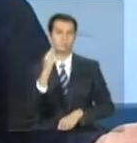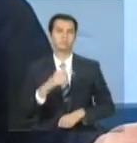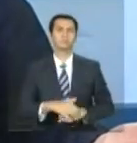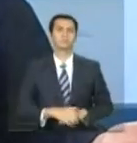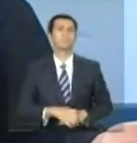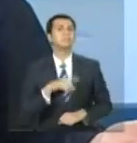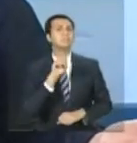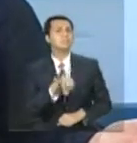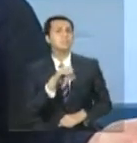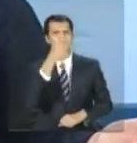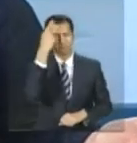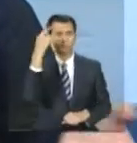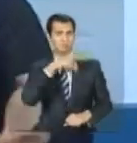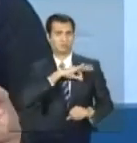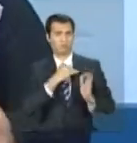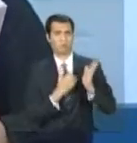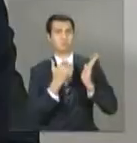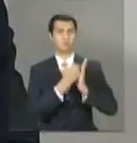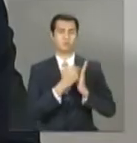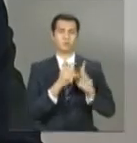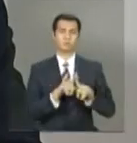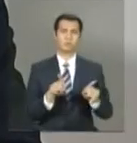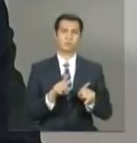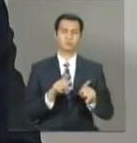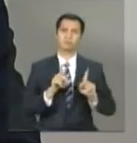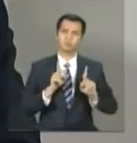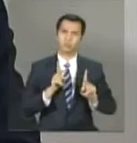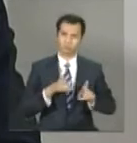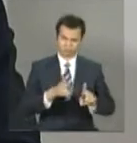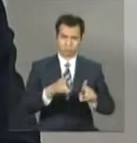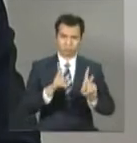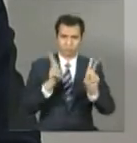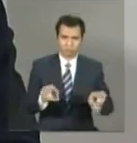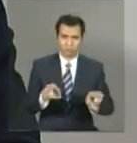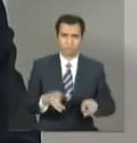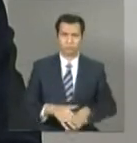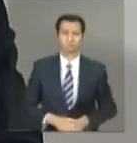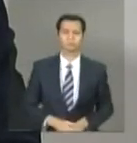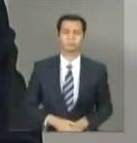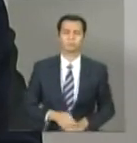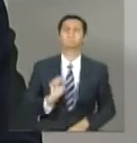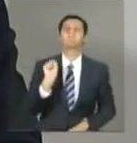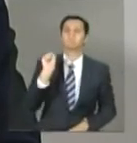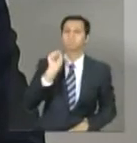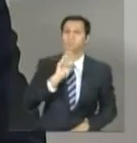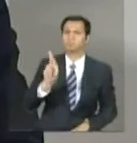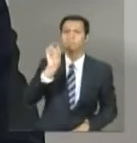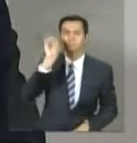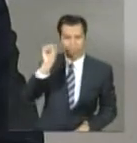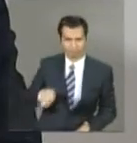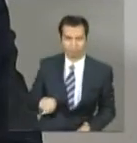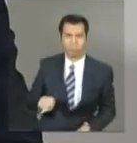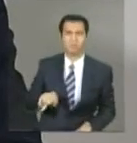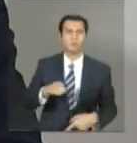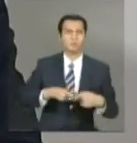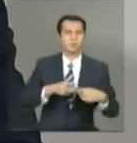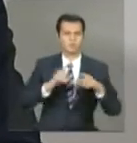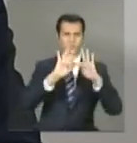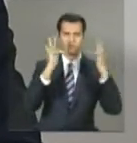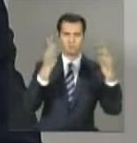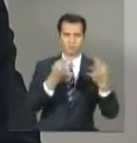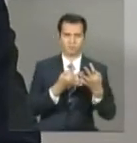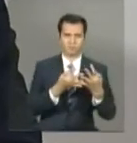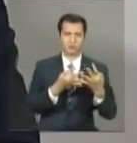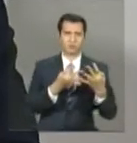continuar com o mesmo valor? Sim, porque no ato do cadastramento, o benefício que a família recebe não entra para o cálculo da sua renda